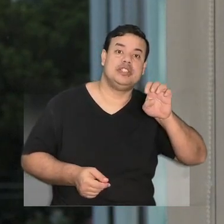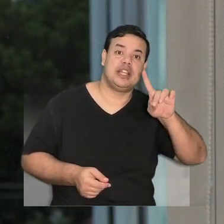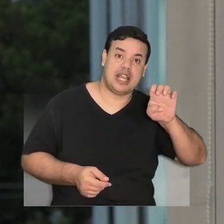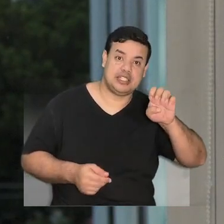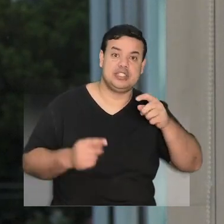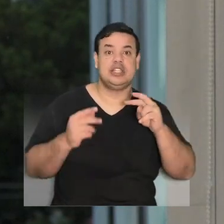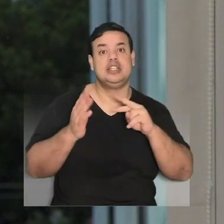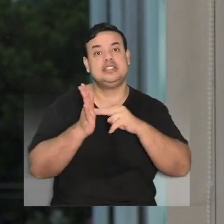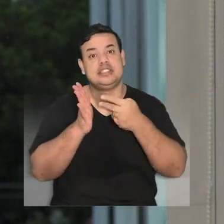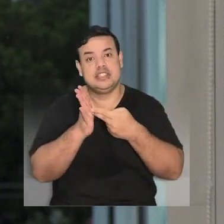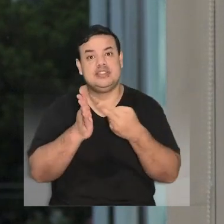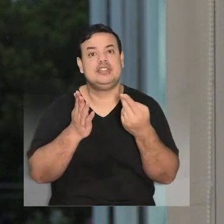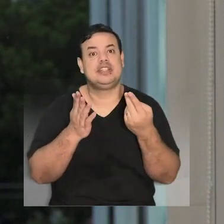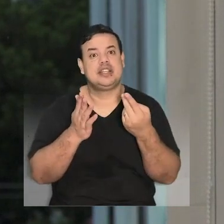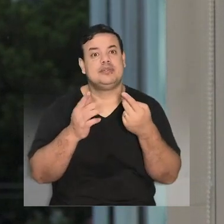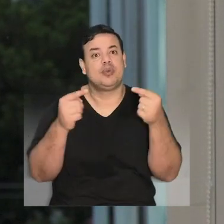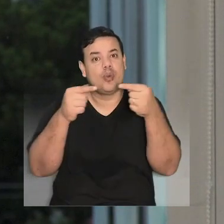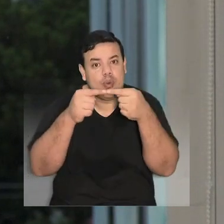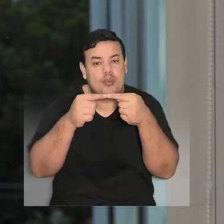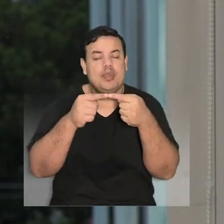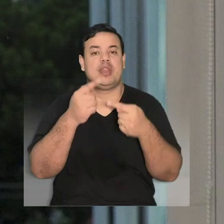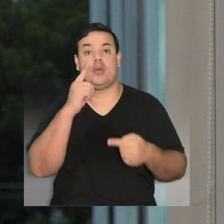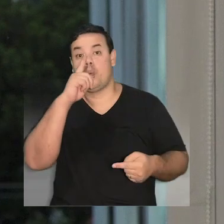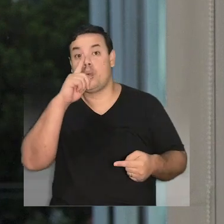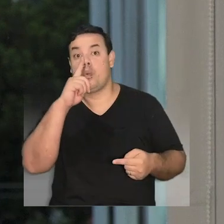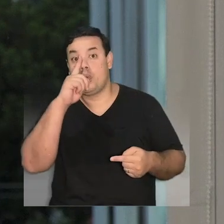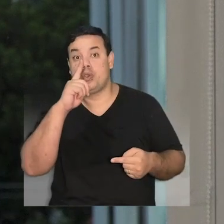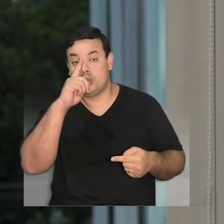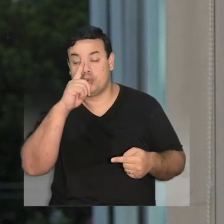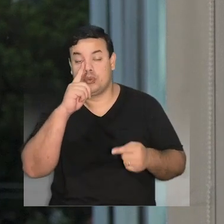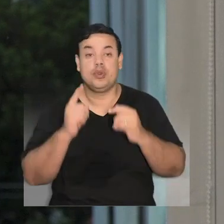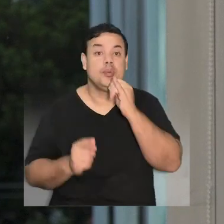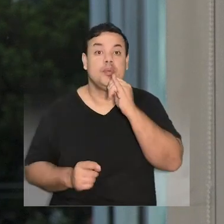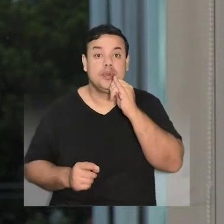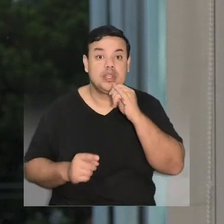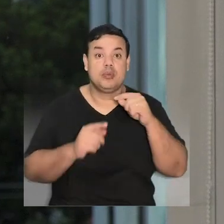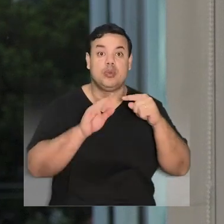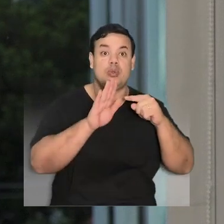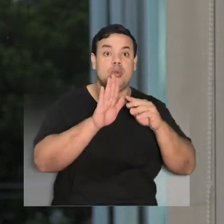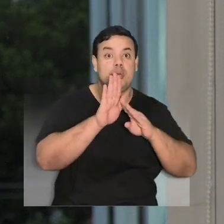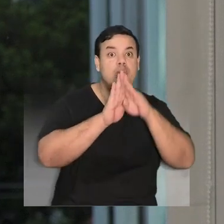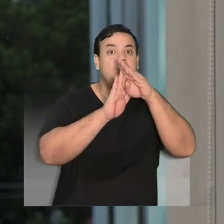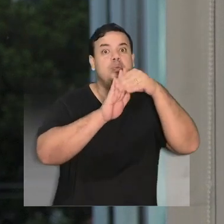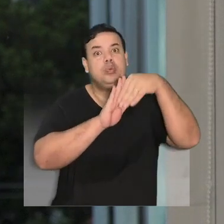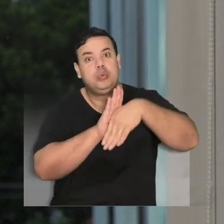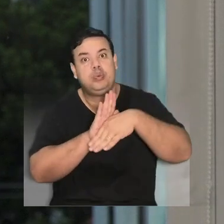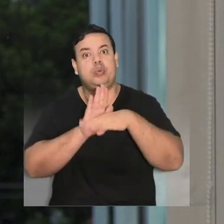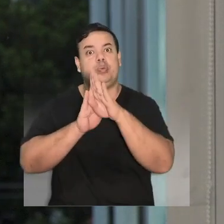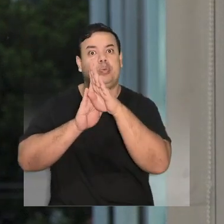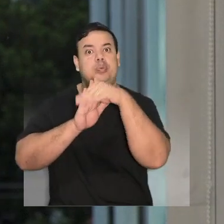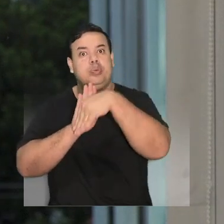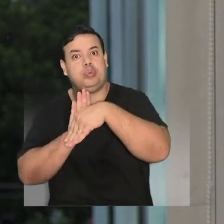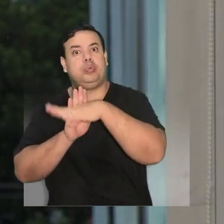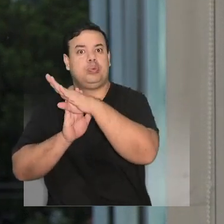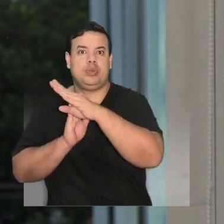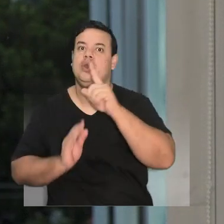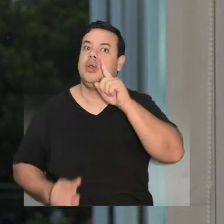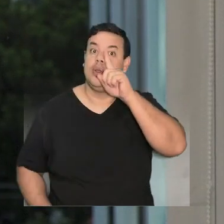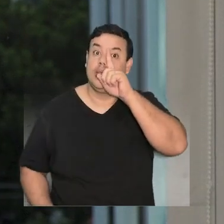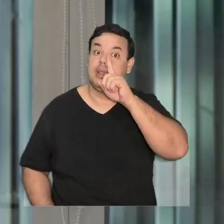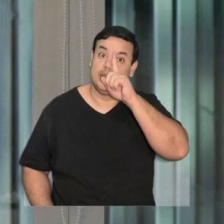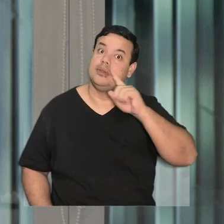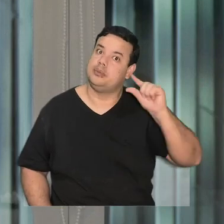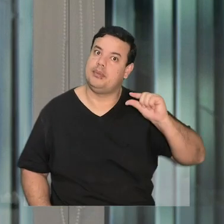risco. Quanto mais volátil for um ativo, maior será o potencial de oscilação e, consequentemente, o risco é